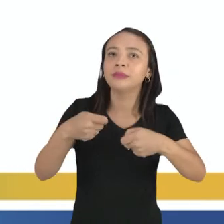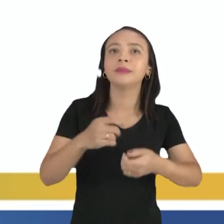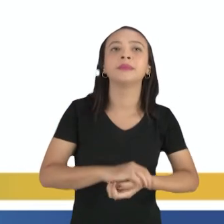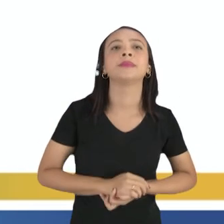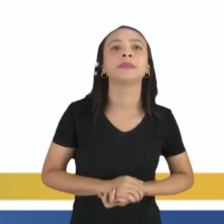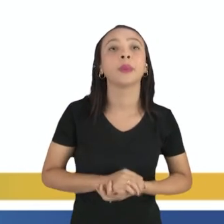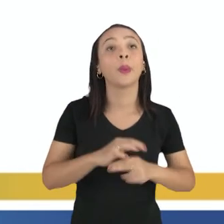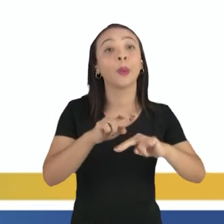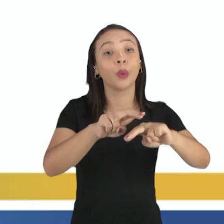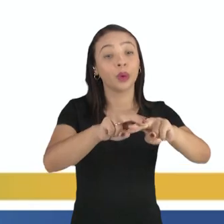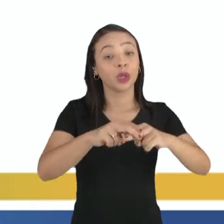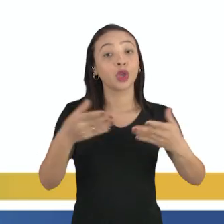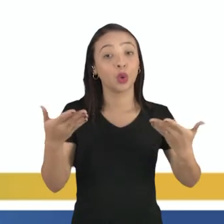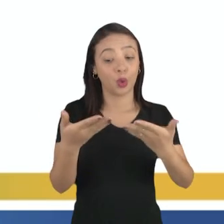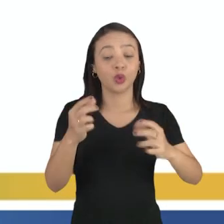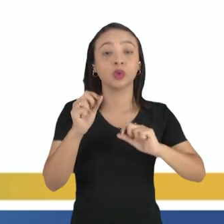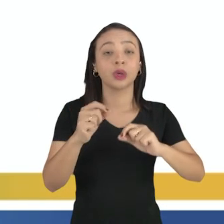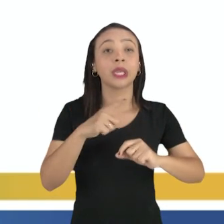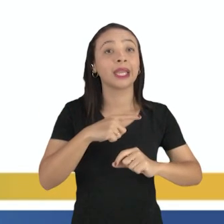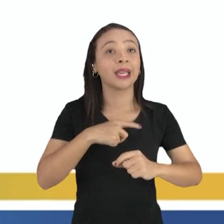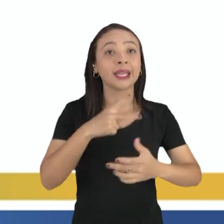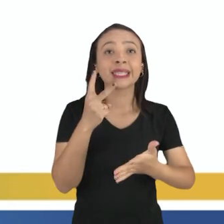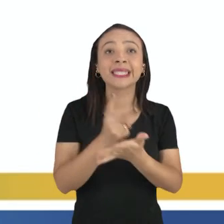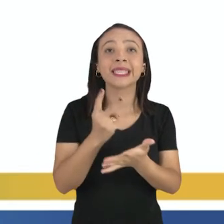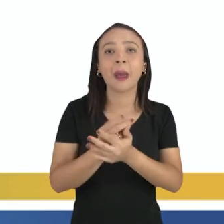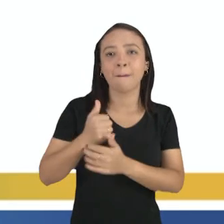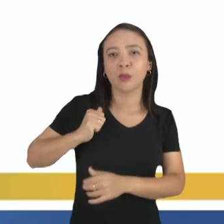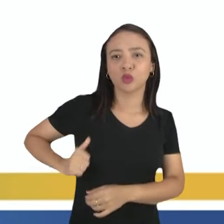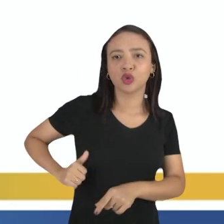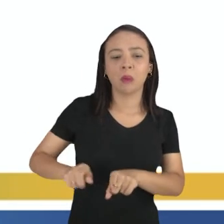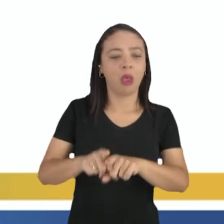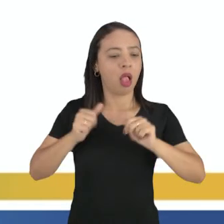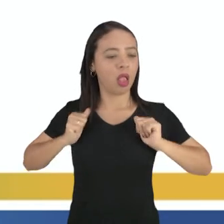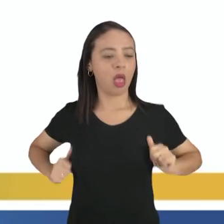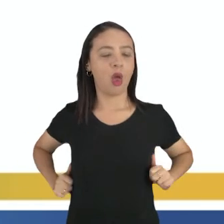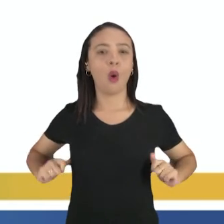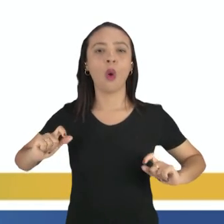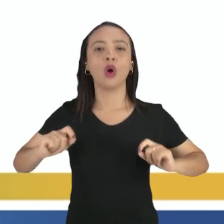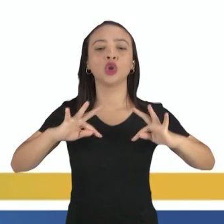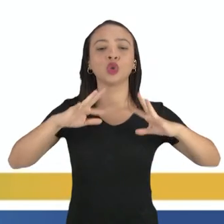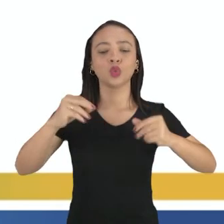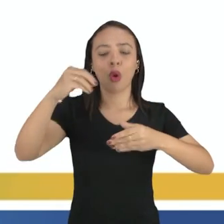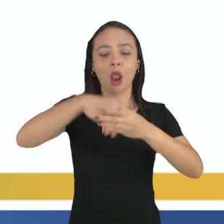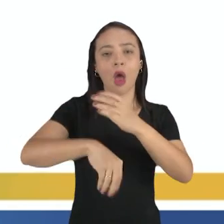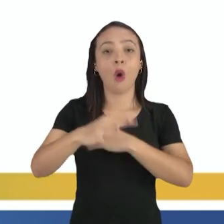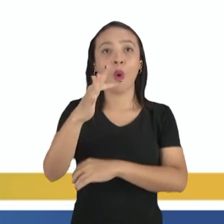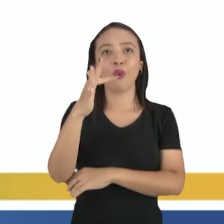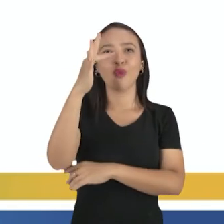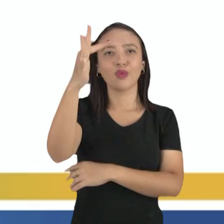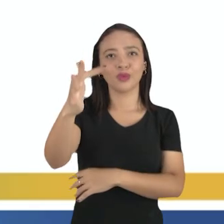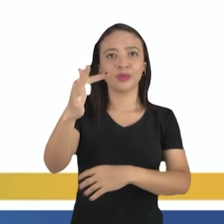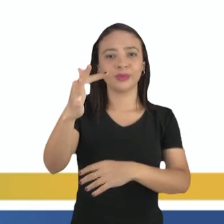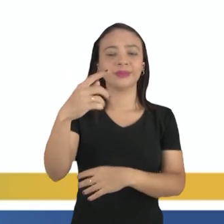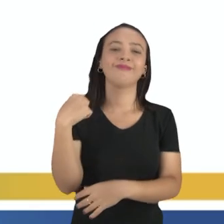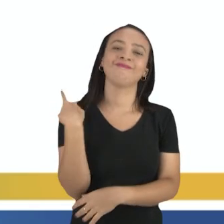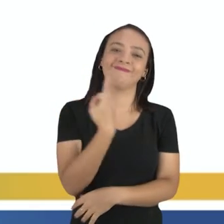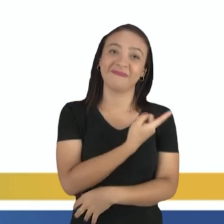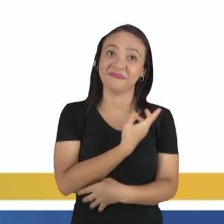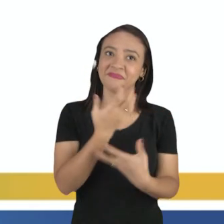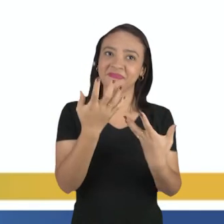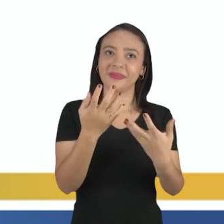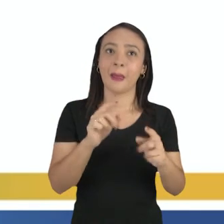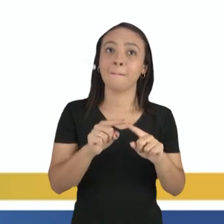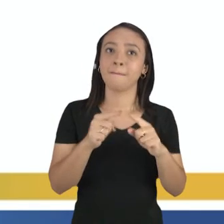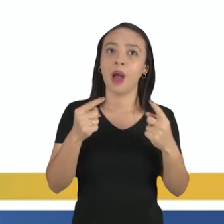motivo, carregamos hoje nos bolsos, bolsas e mochilas o futuro, tão festejado. Todavia,